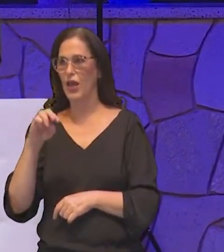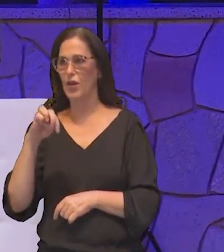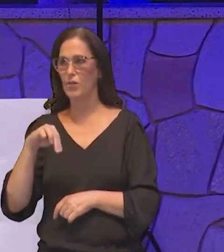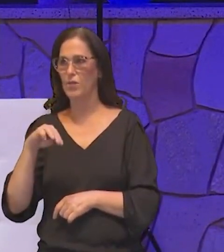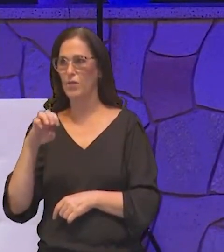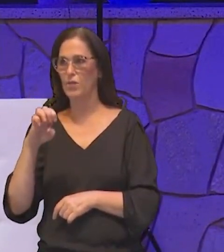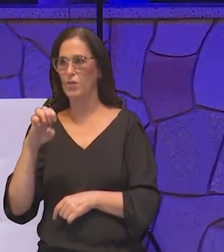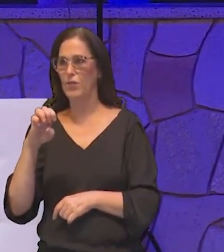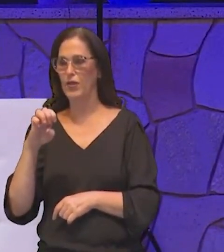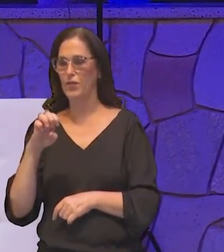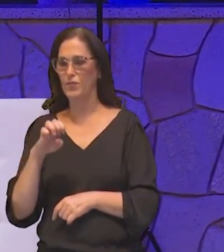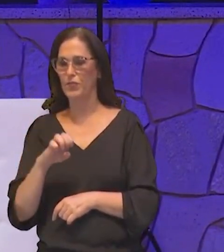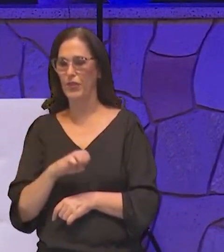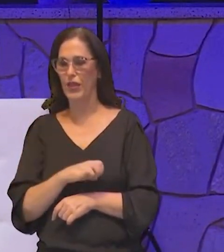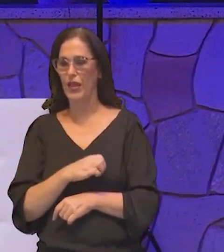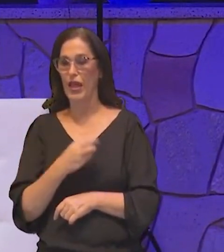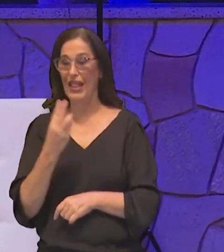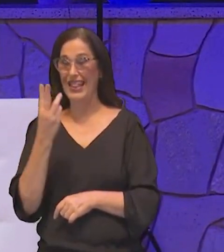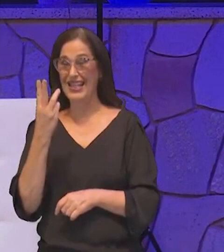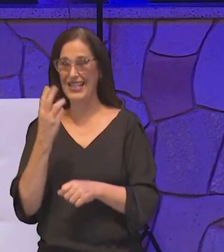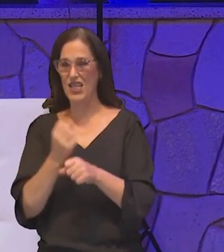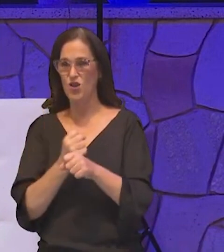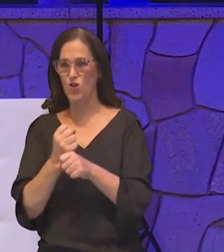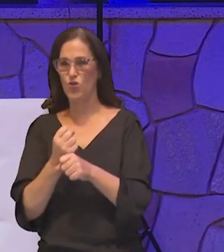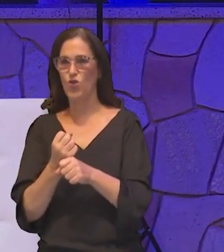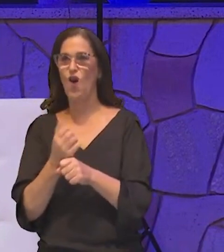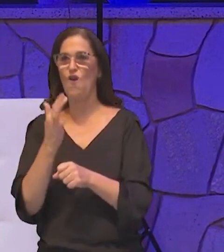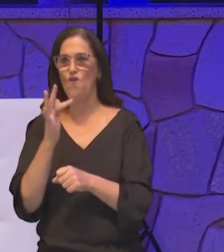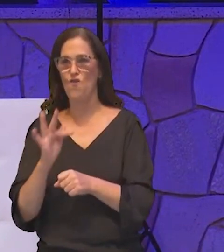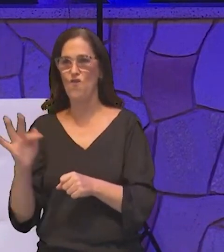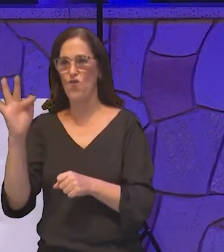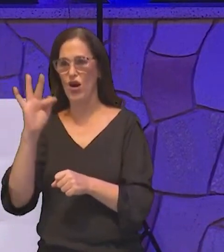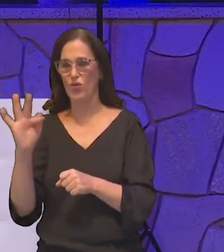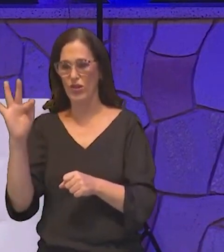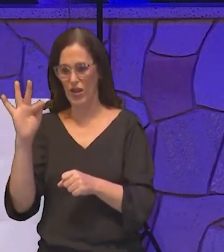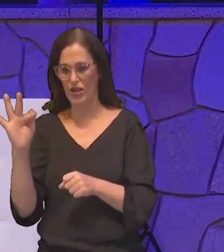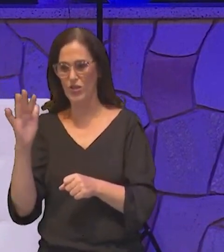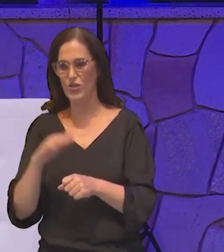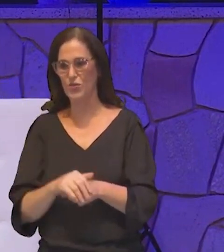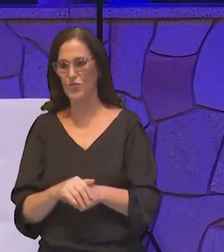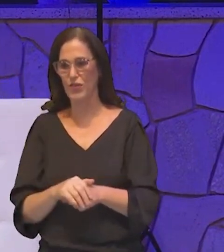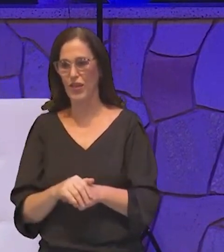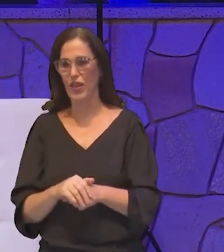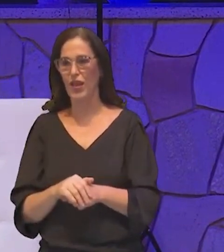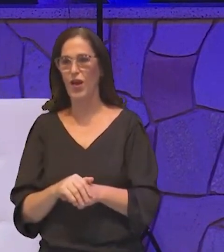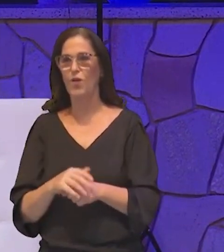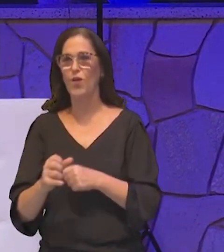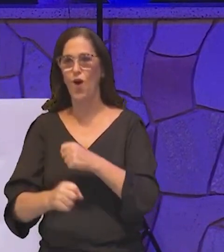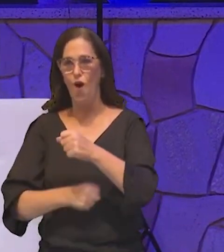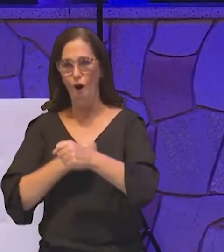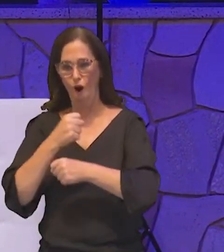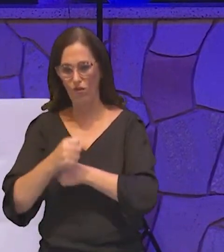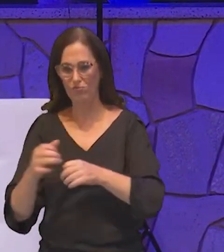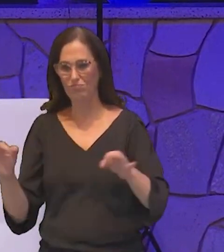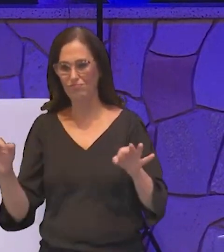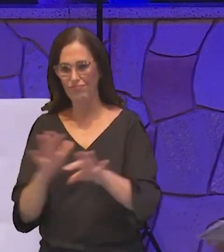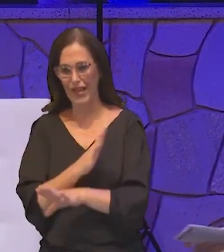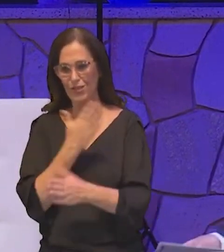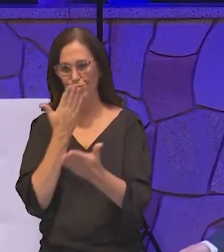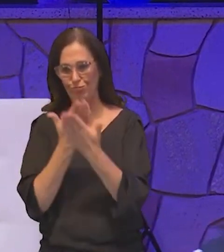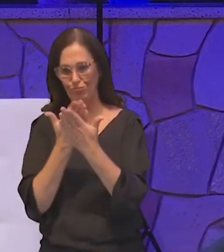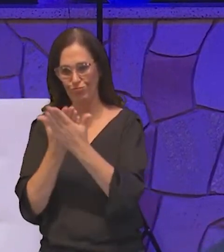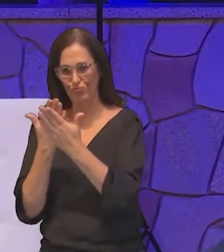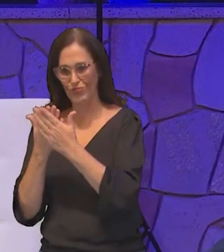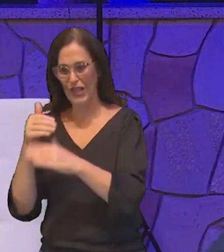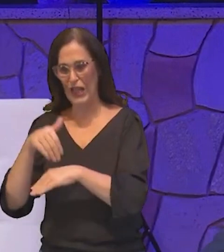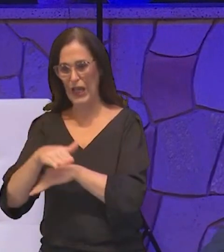estou completando agora o 3º ano da faculdade. Se Deus quiser, no final do ano que vem, encerro meus estudos para